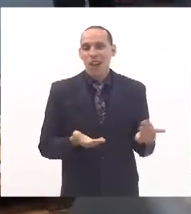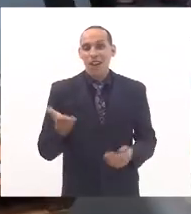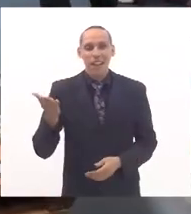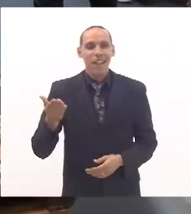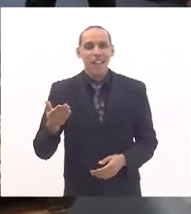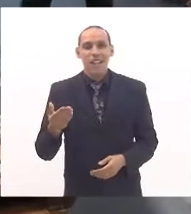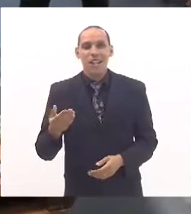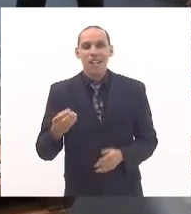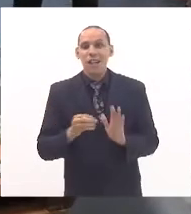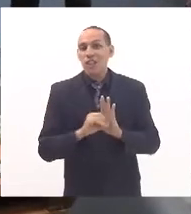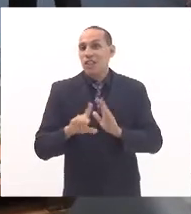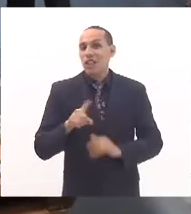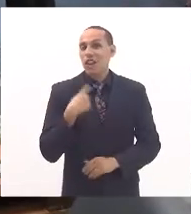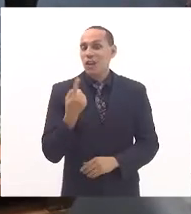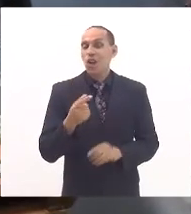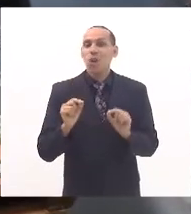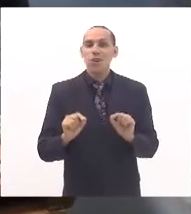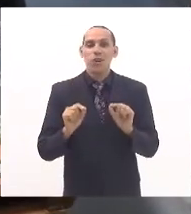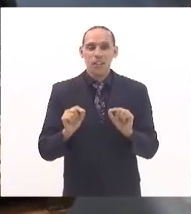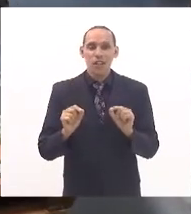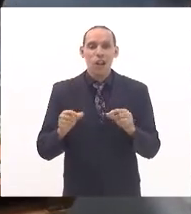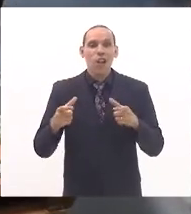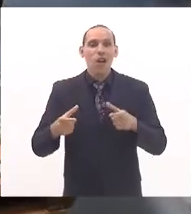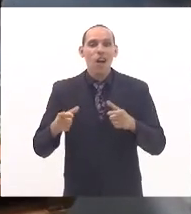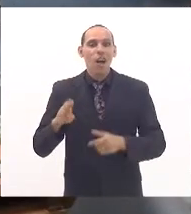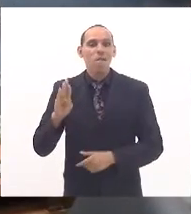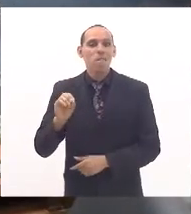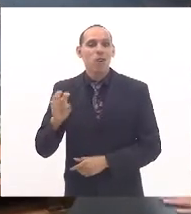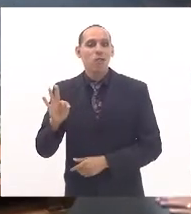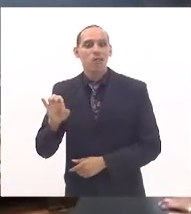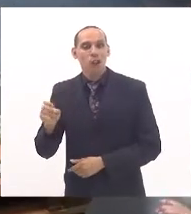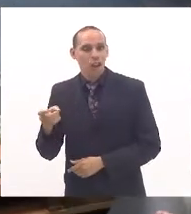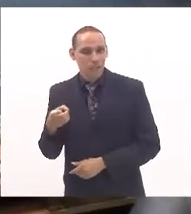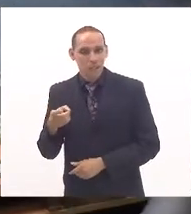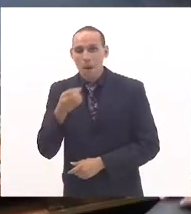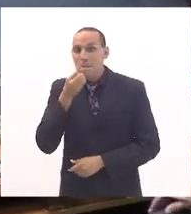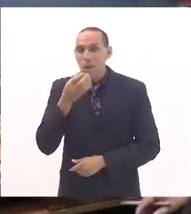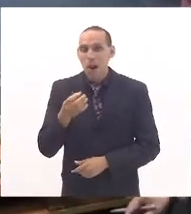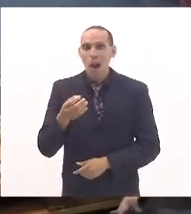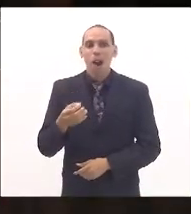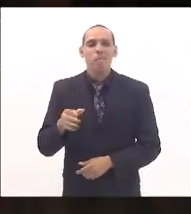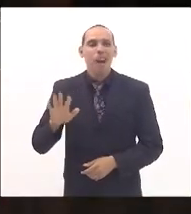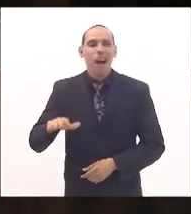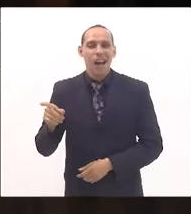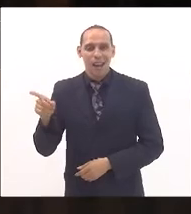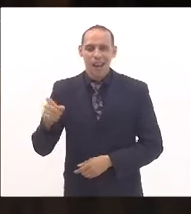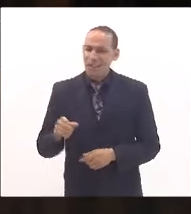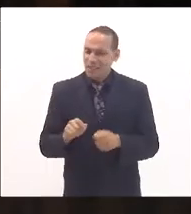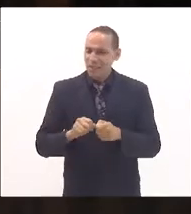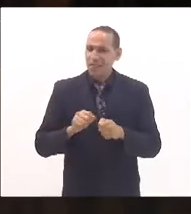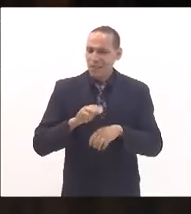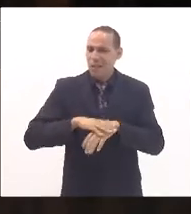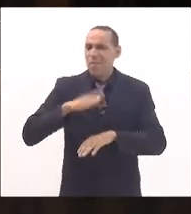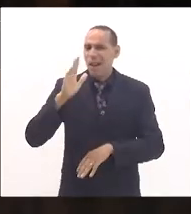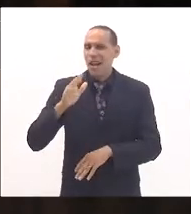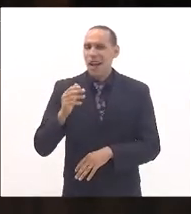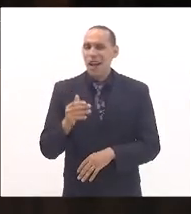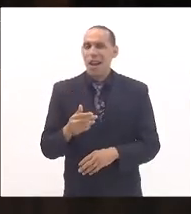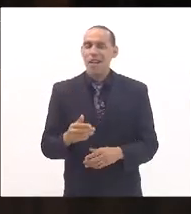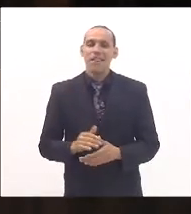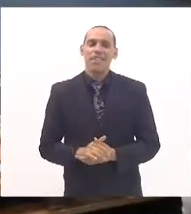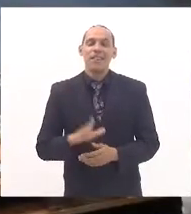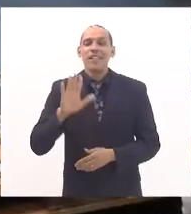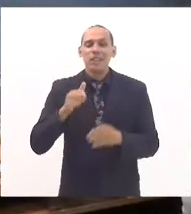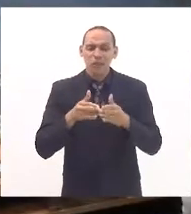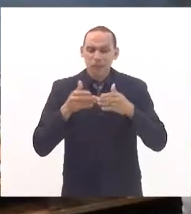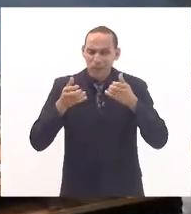nós aonde bota botox bom e barato. Não, mas ele fez mais que isso. Só fazer uma questão